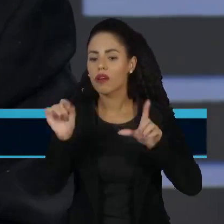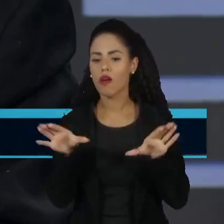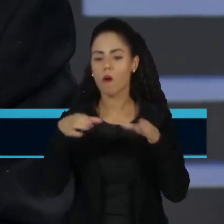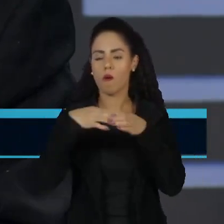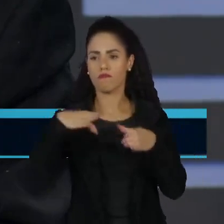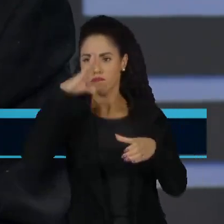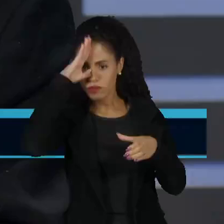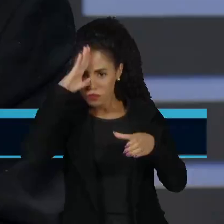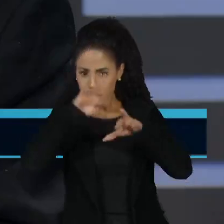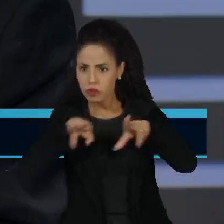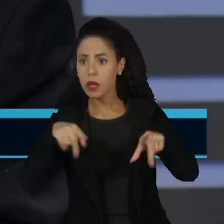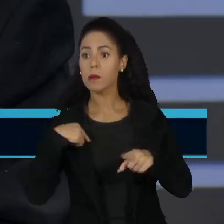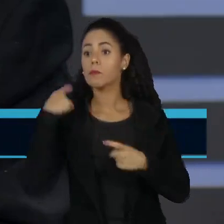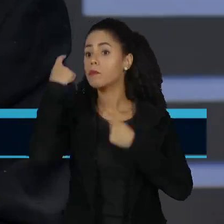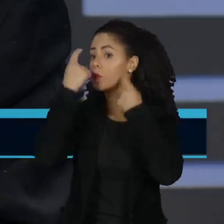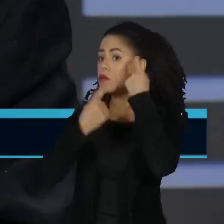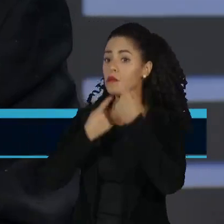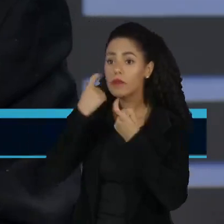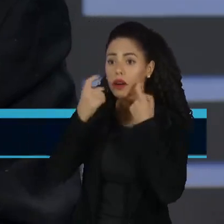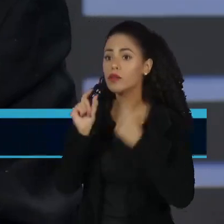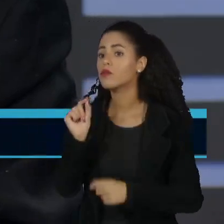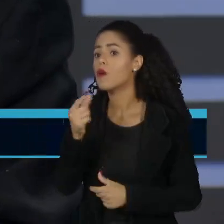Armadas deveriam se preocupar muito.